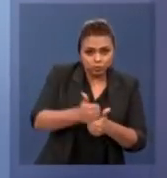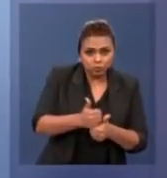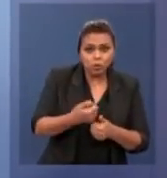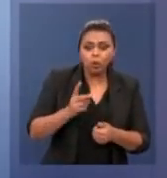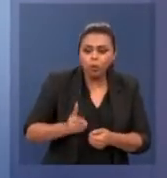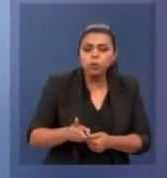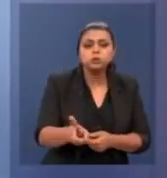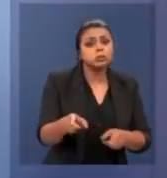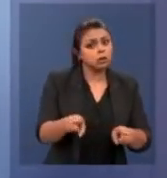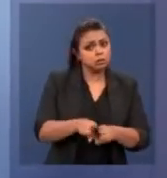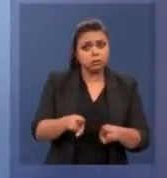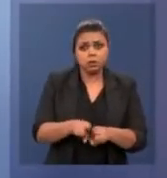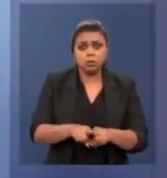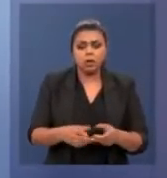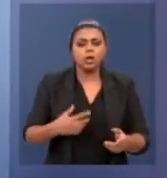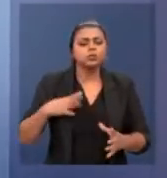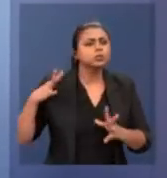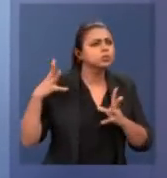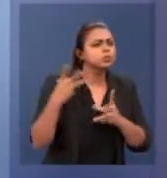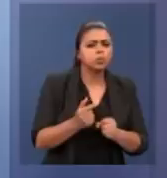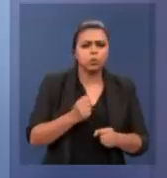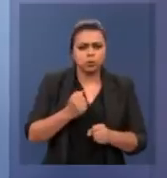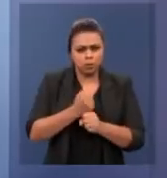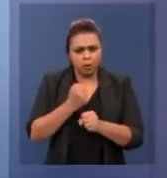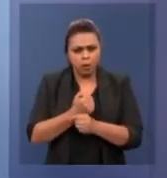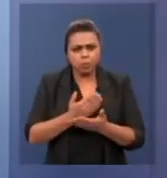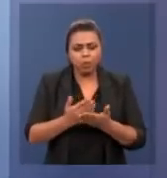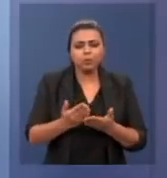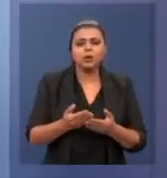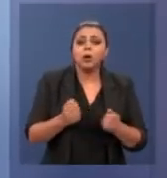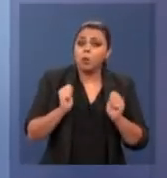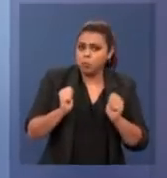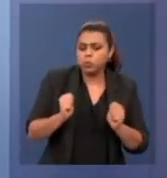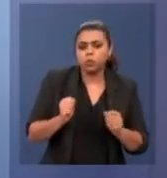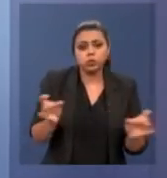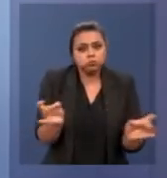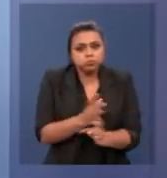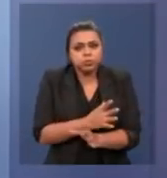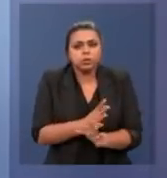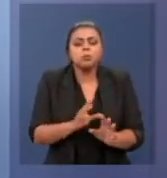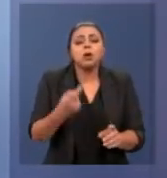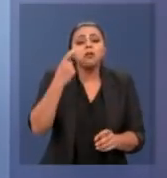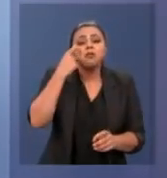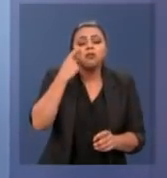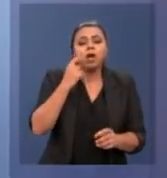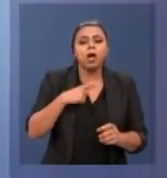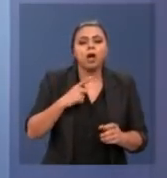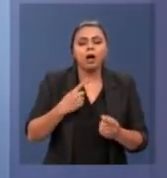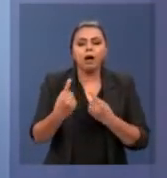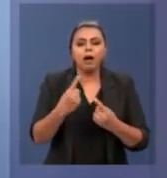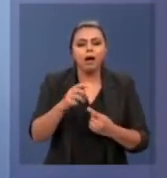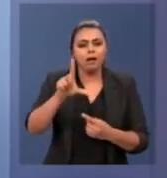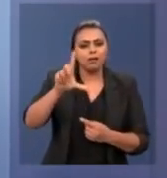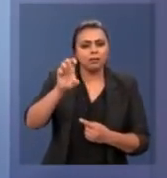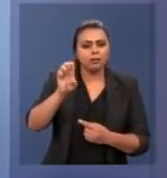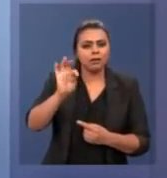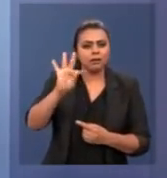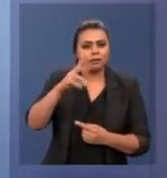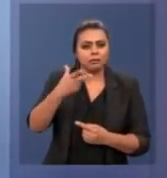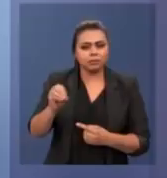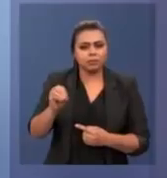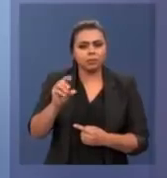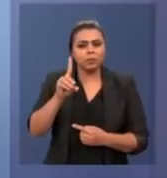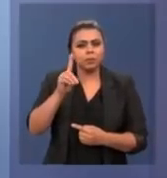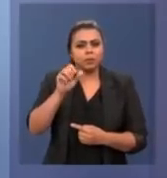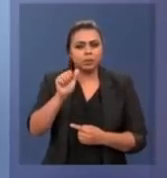todas essas obras que eu iniciei já poderia estar pronto veja a novela que ela então da silva gente portal do príncipe mas que são de